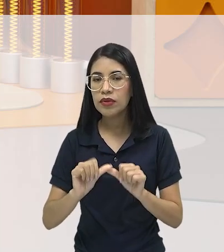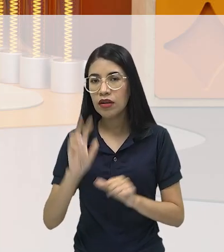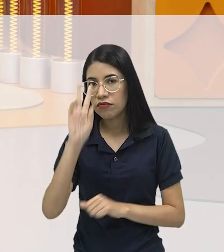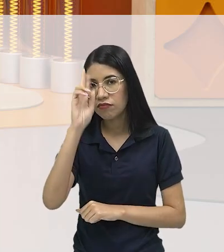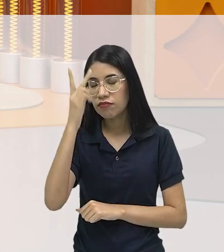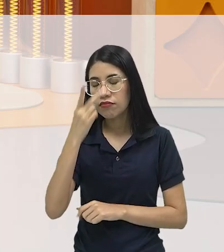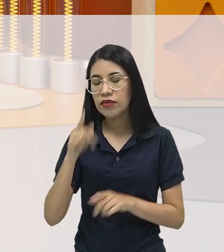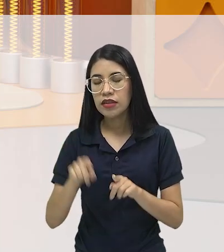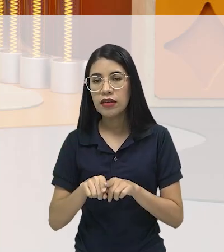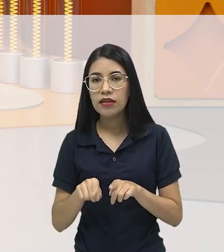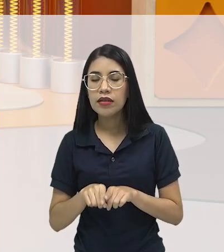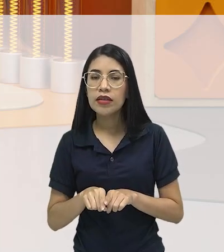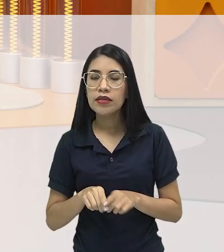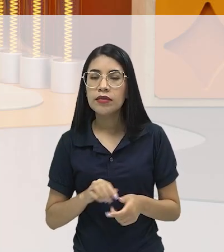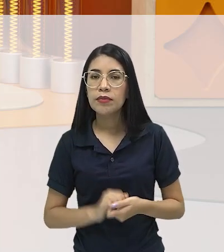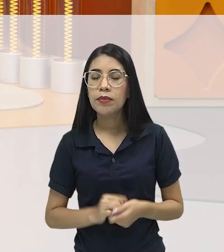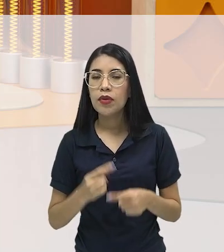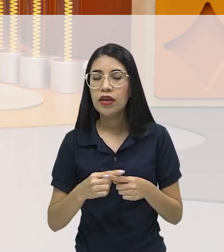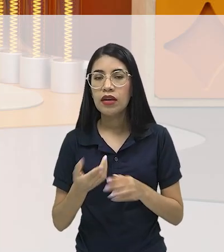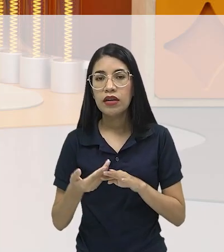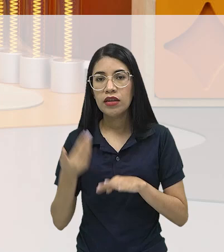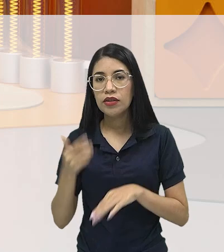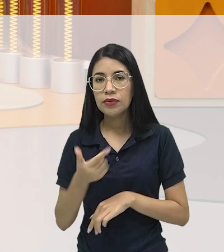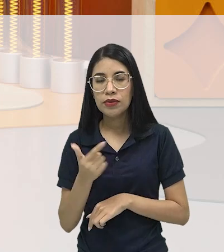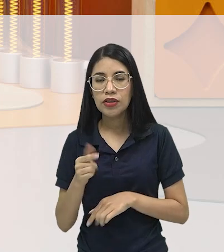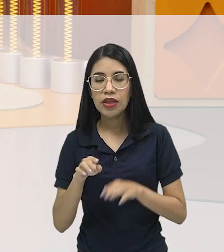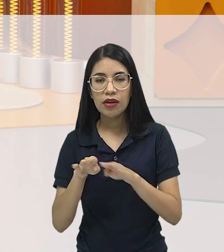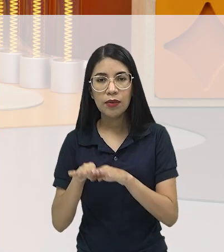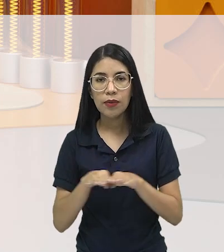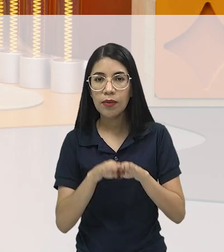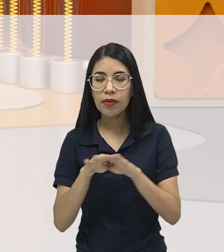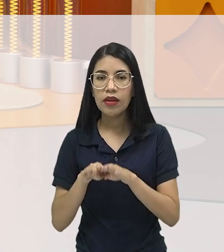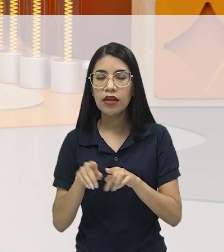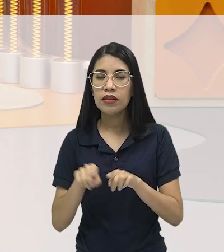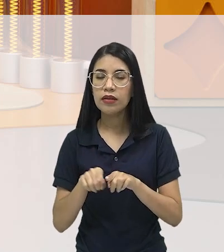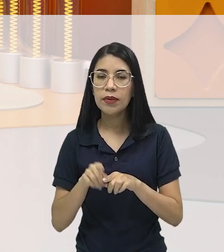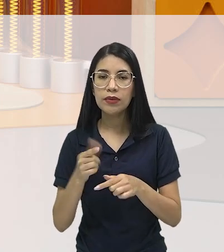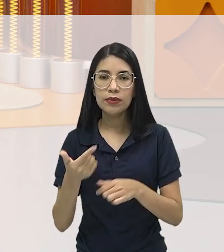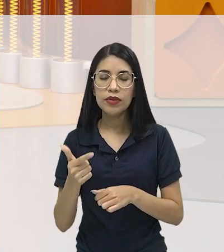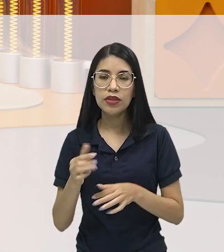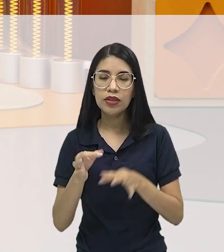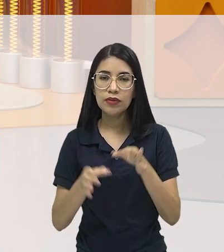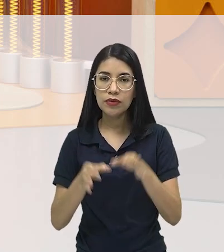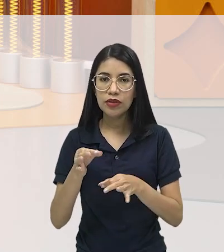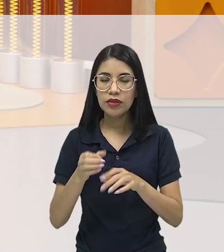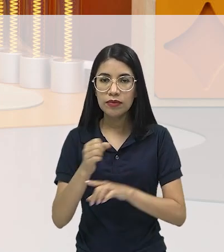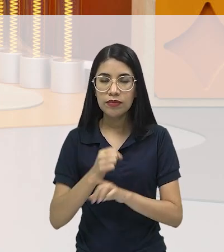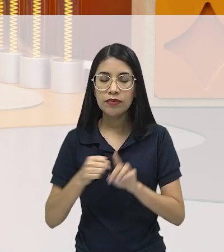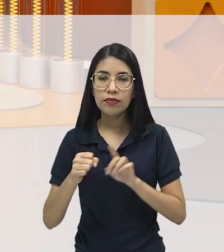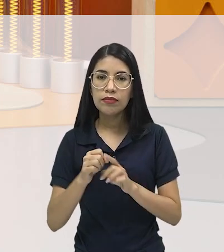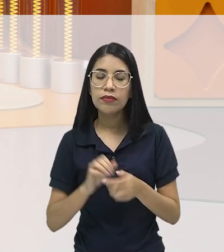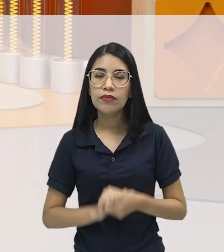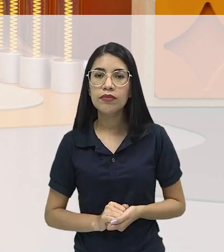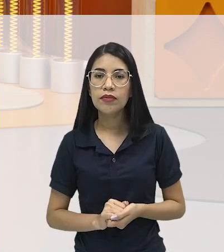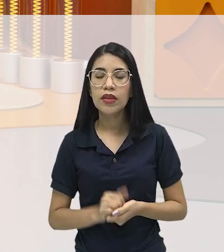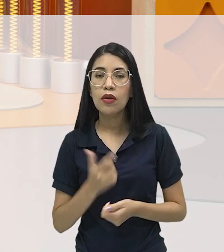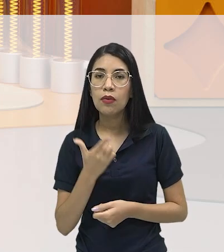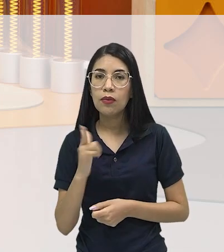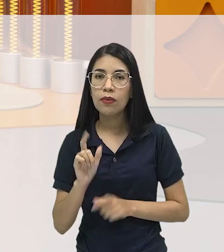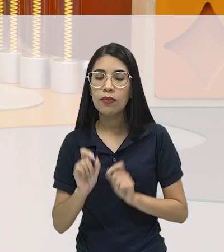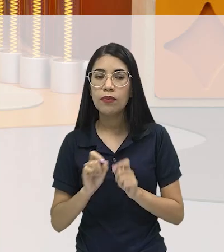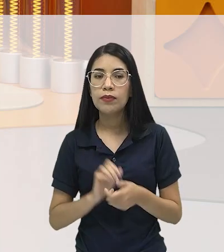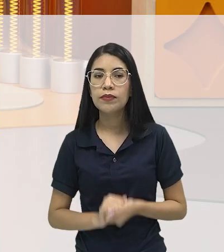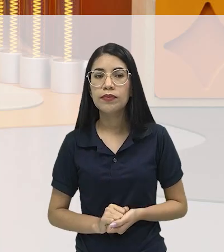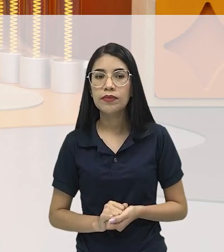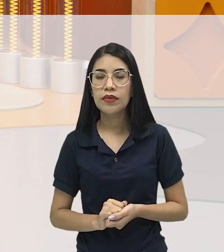pessoas más, porque não havia igualdade nem equidade, não havia justiça social. E nós vamos ver mais um que agora